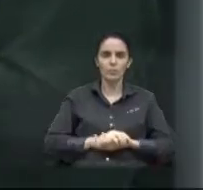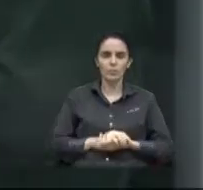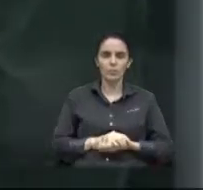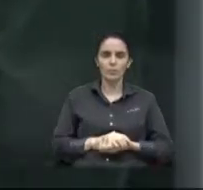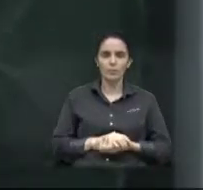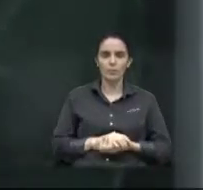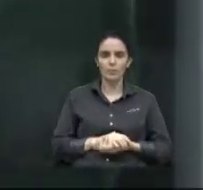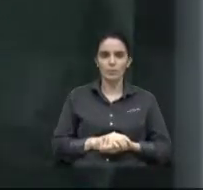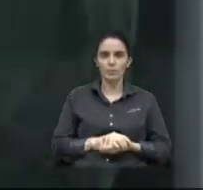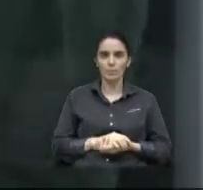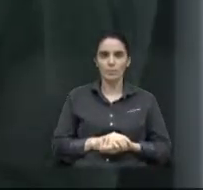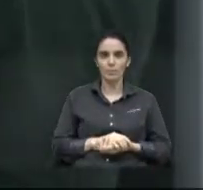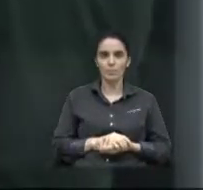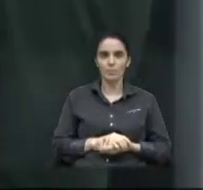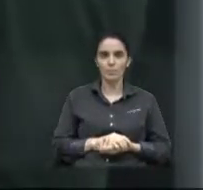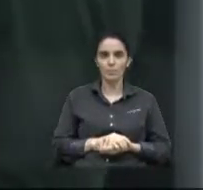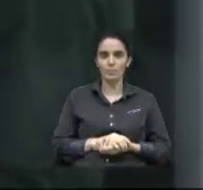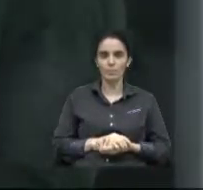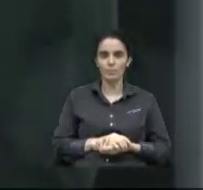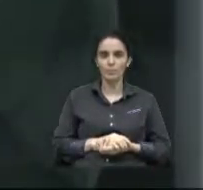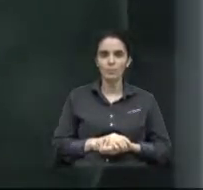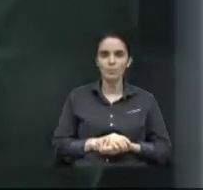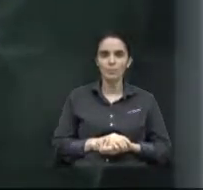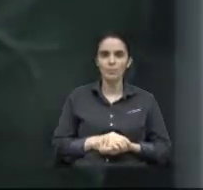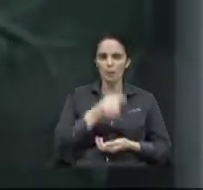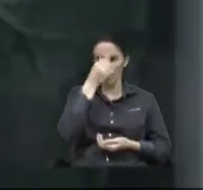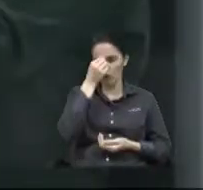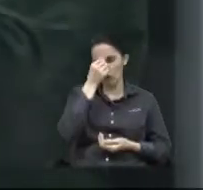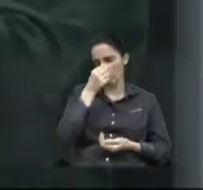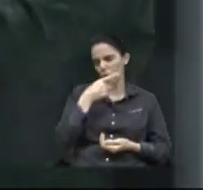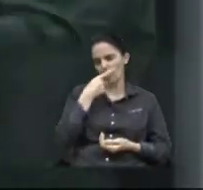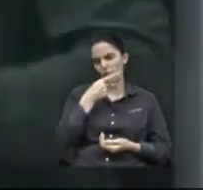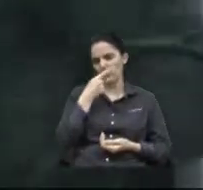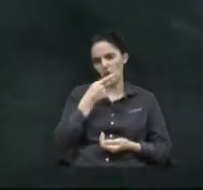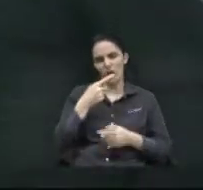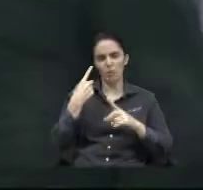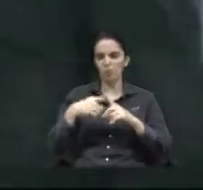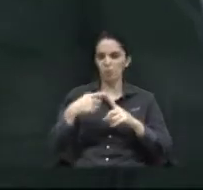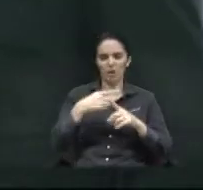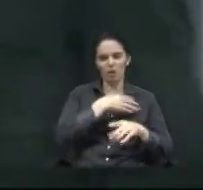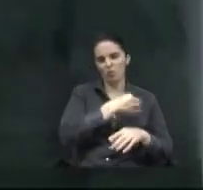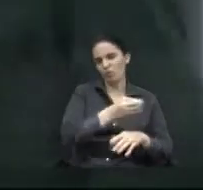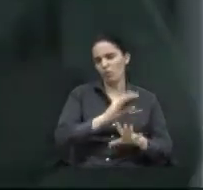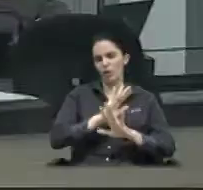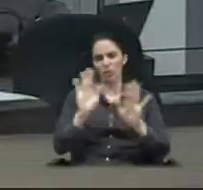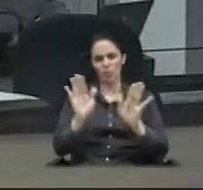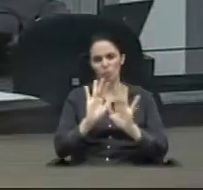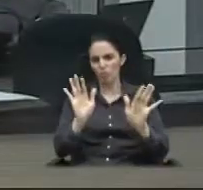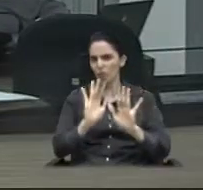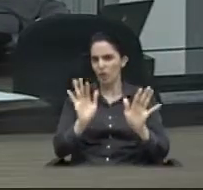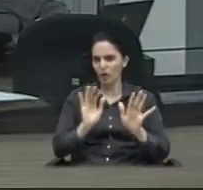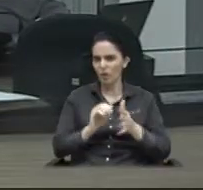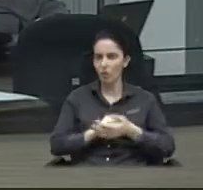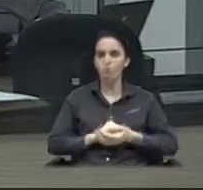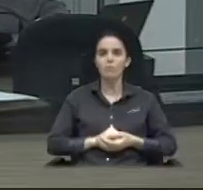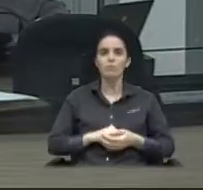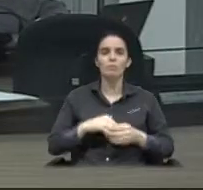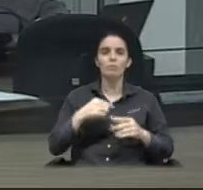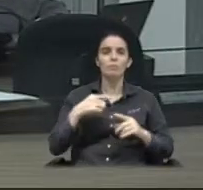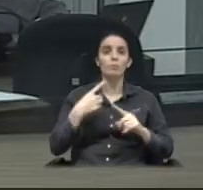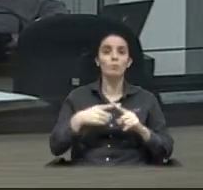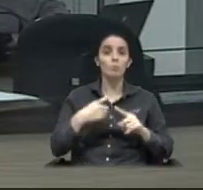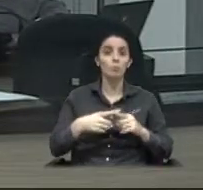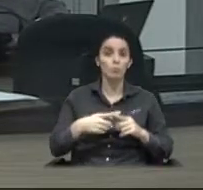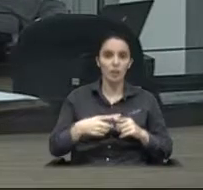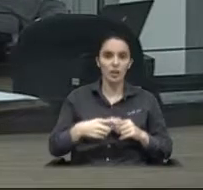isso. Não estou dizendo aqui por razão do meu filho, como volto a falar, não coloco questões familiares, mas sobre de outras